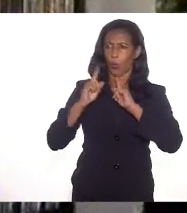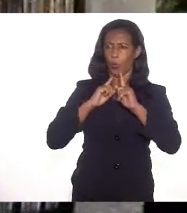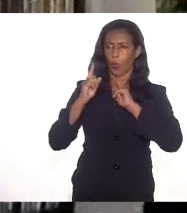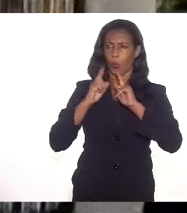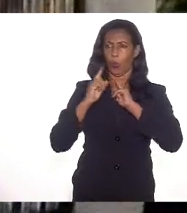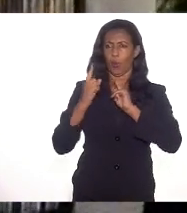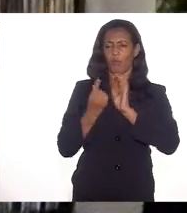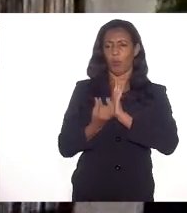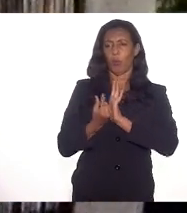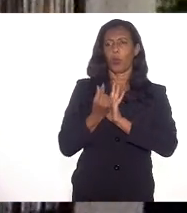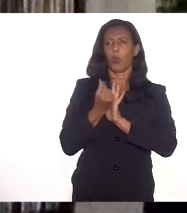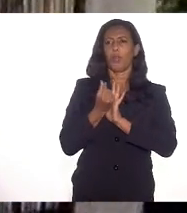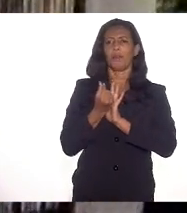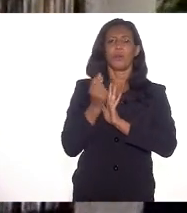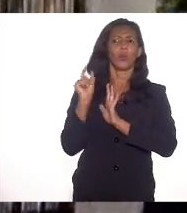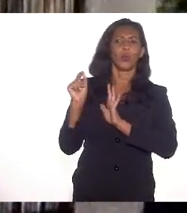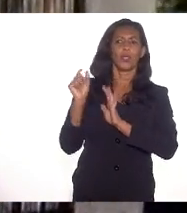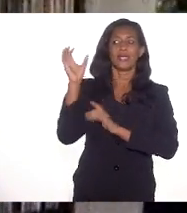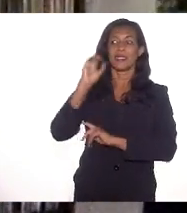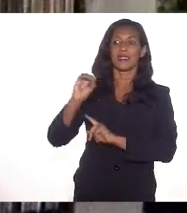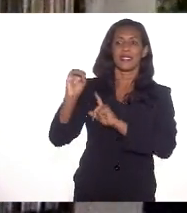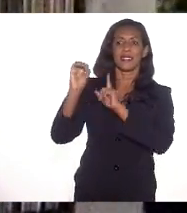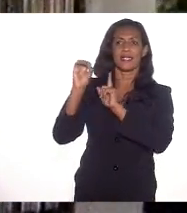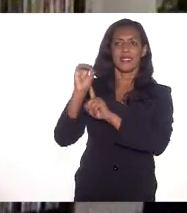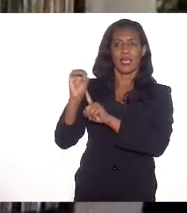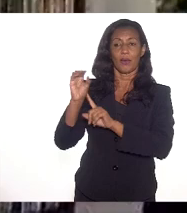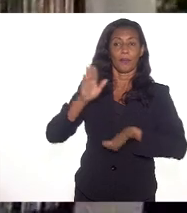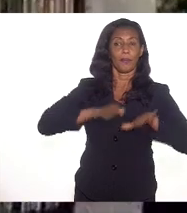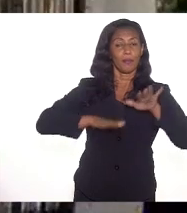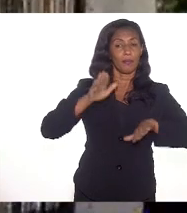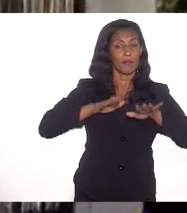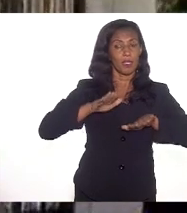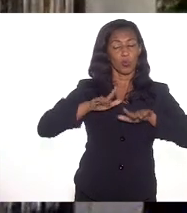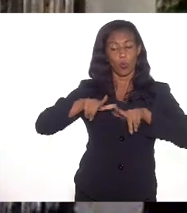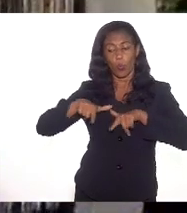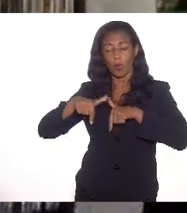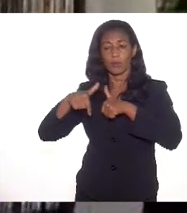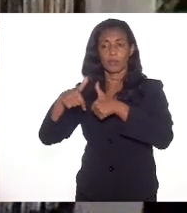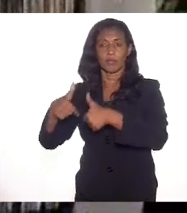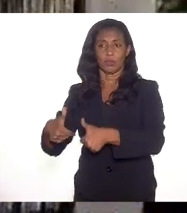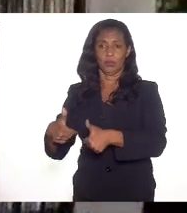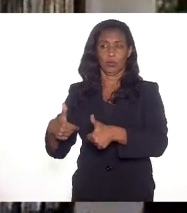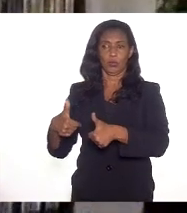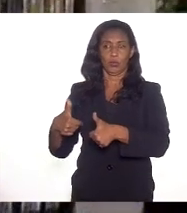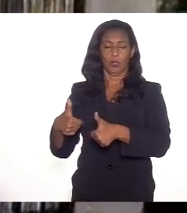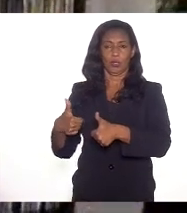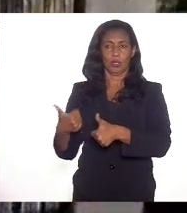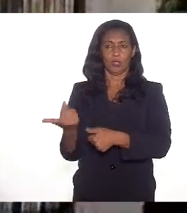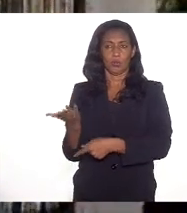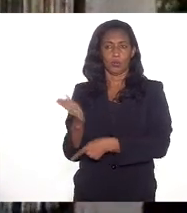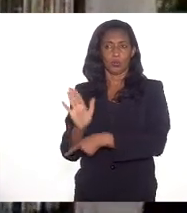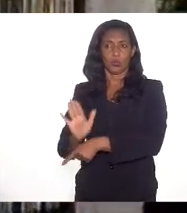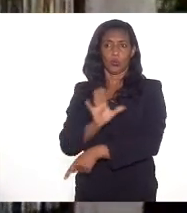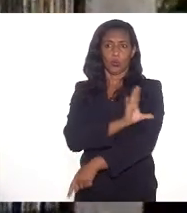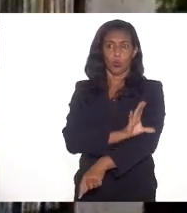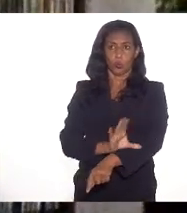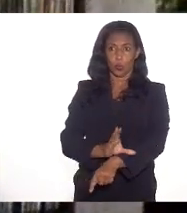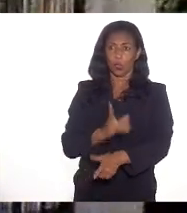é zero, ainda com as ações de fomento à cultura, que continuam sendo